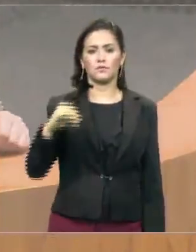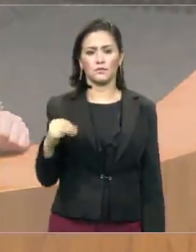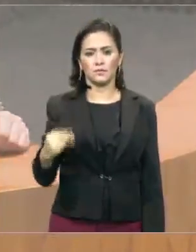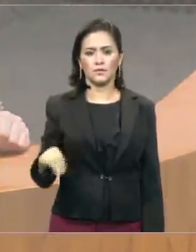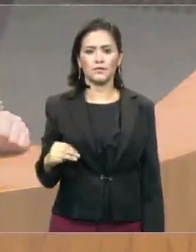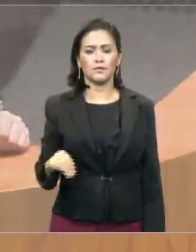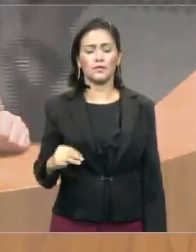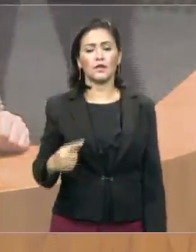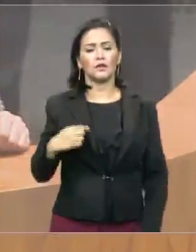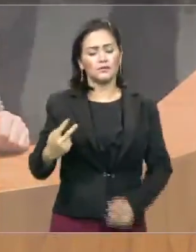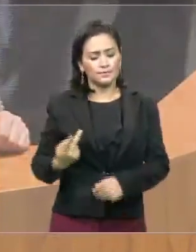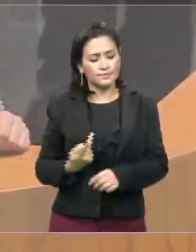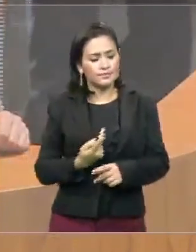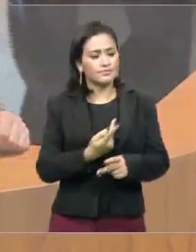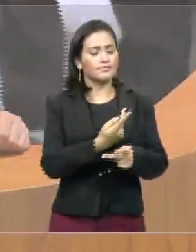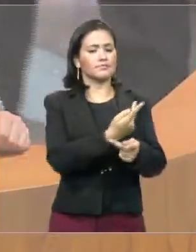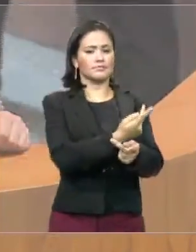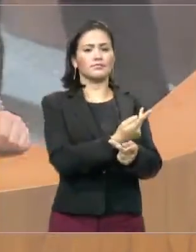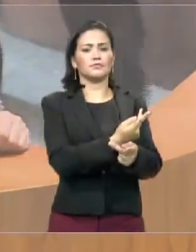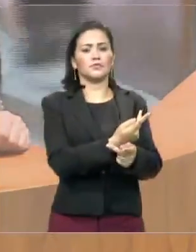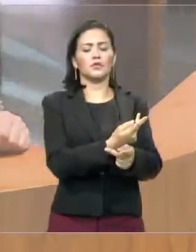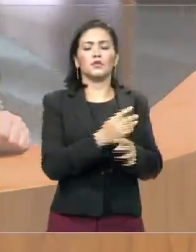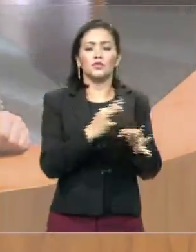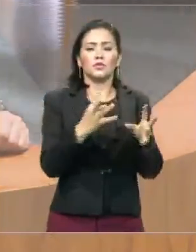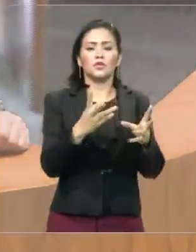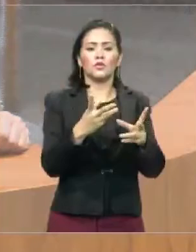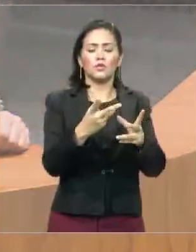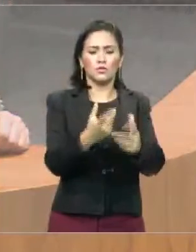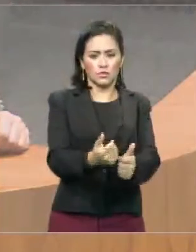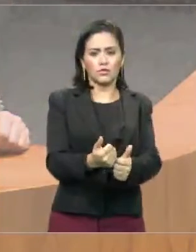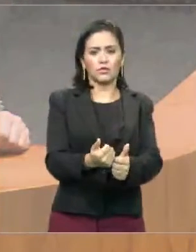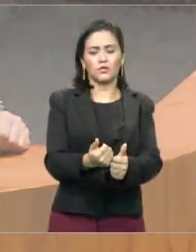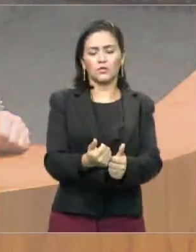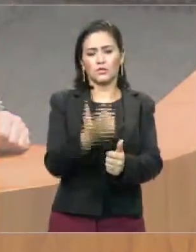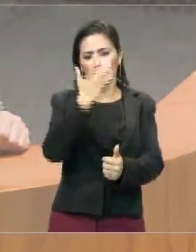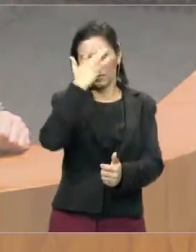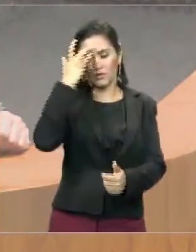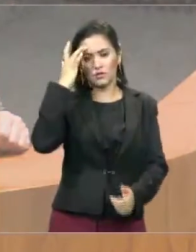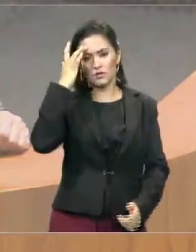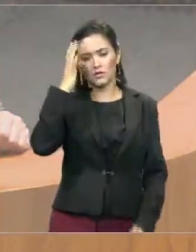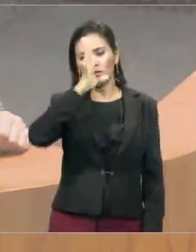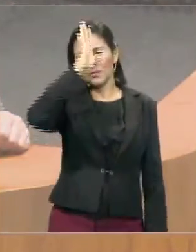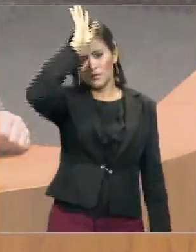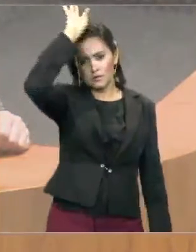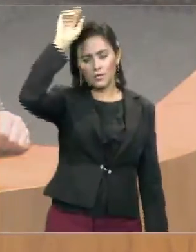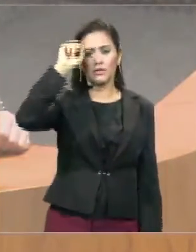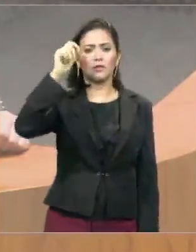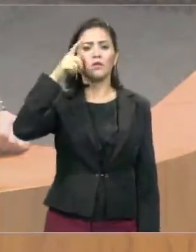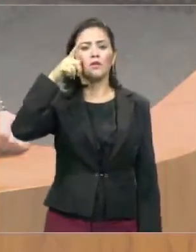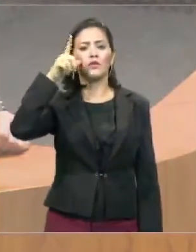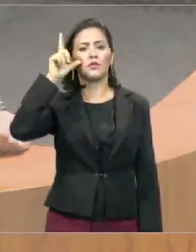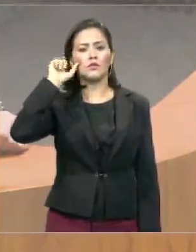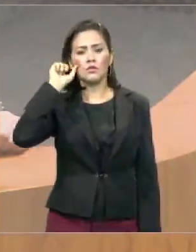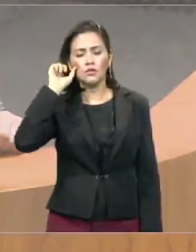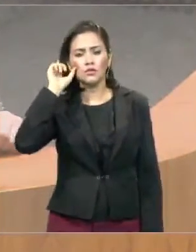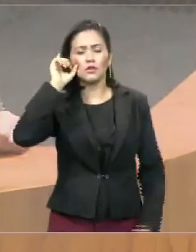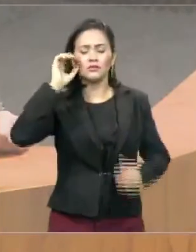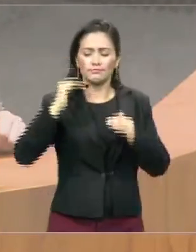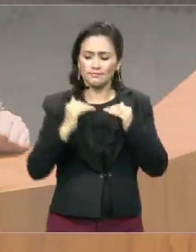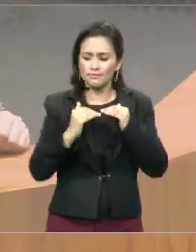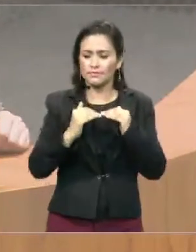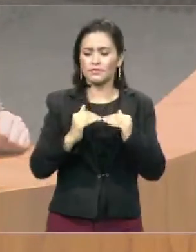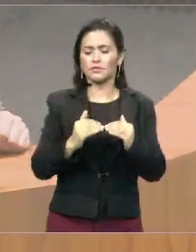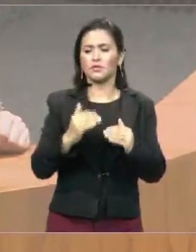rendo minha homenagem, a toda a equipe e corporação que ontem foi extremamente solidária e chorou